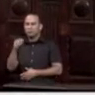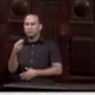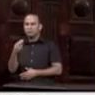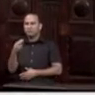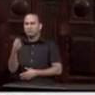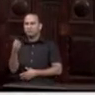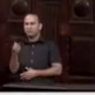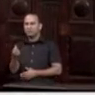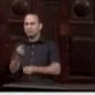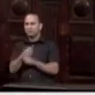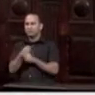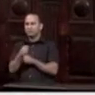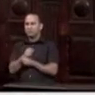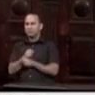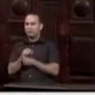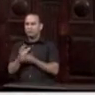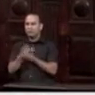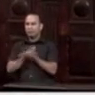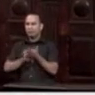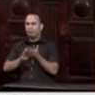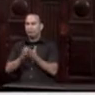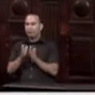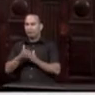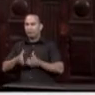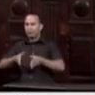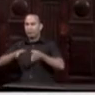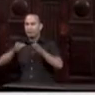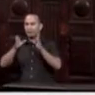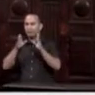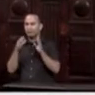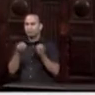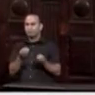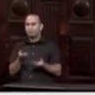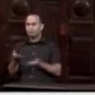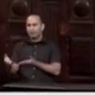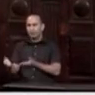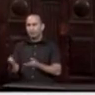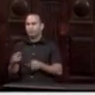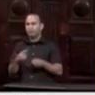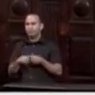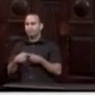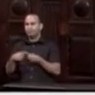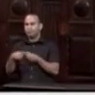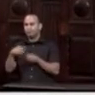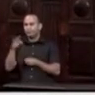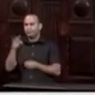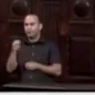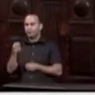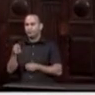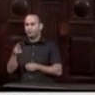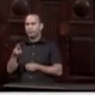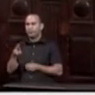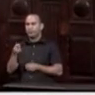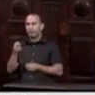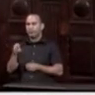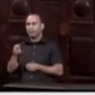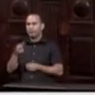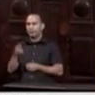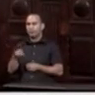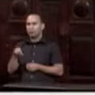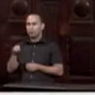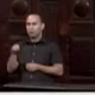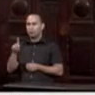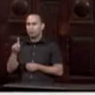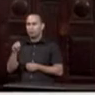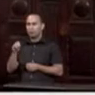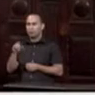calamidade, nenhum apartamento foi entregue no município de Teresópolis. É um absurdo. Está atrasado em